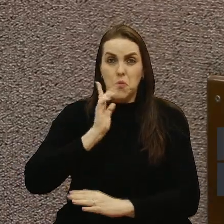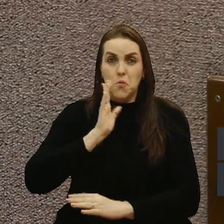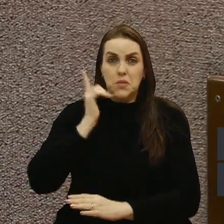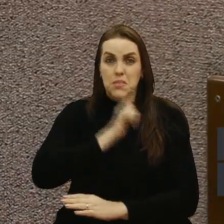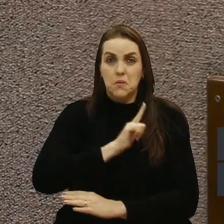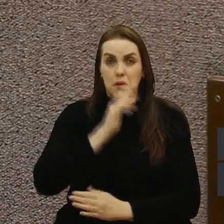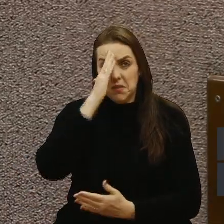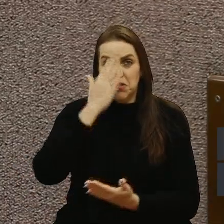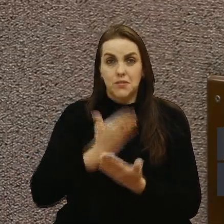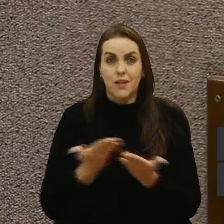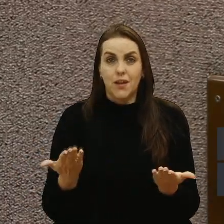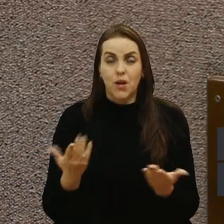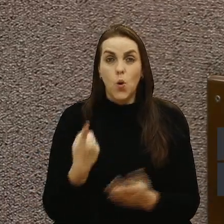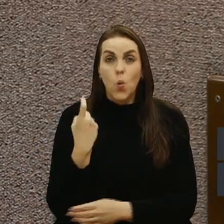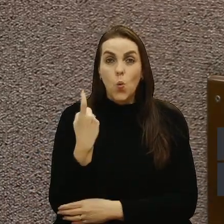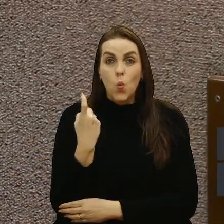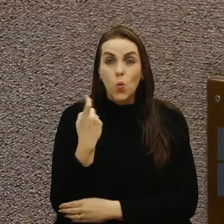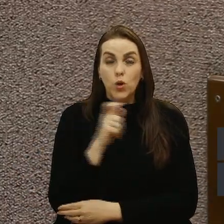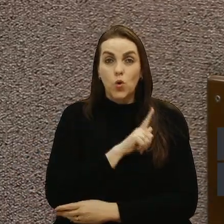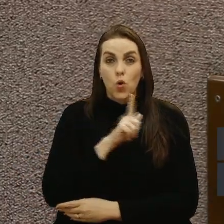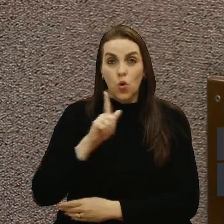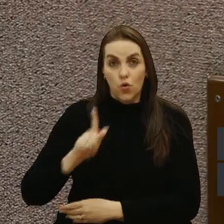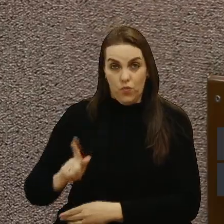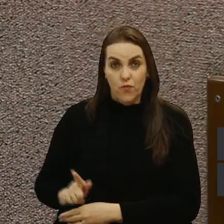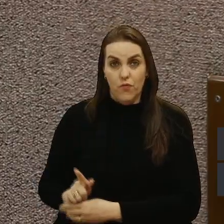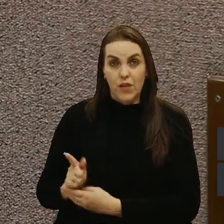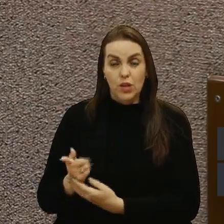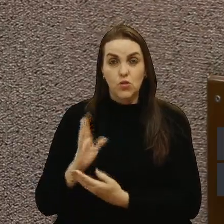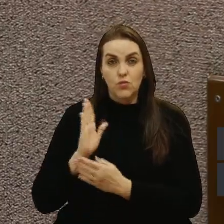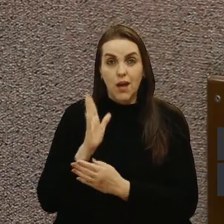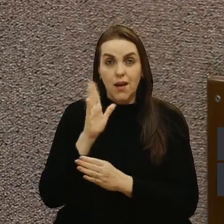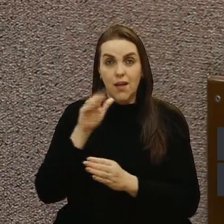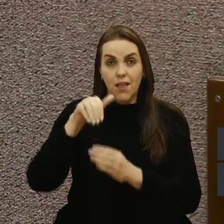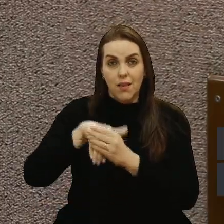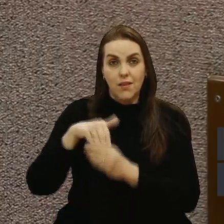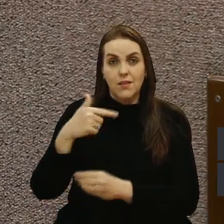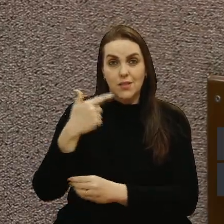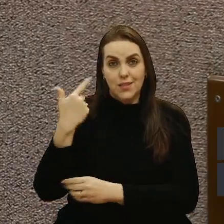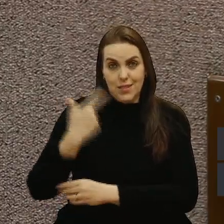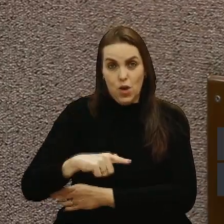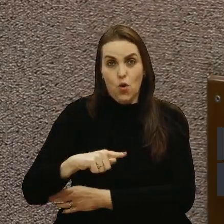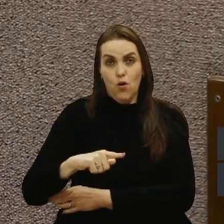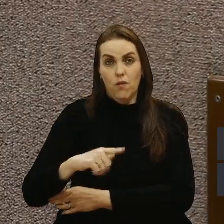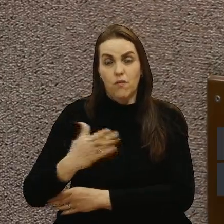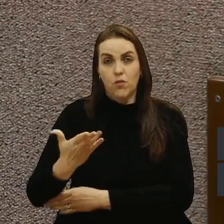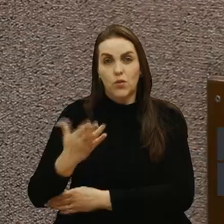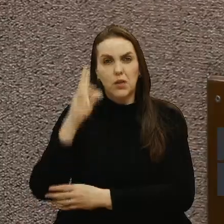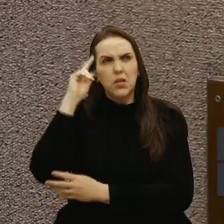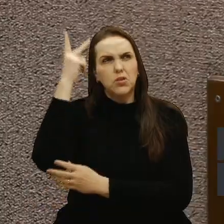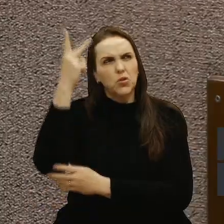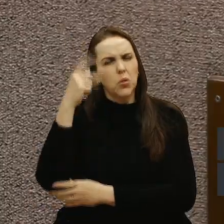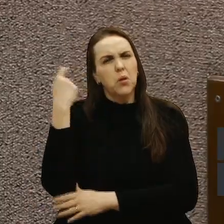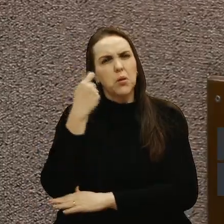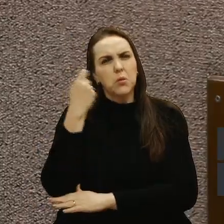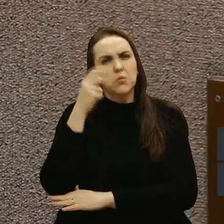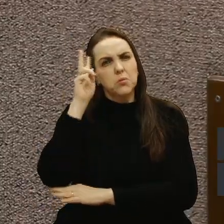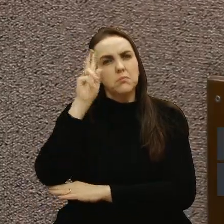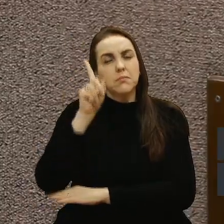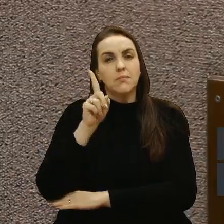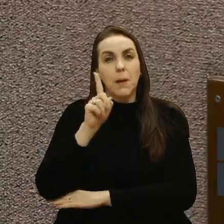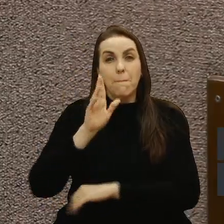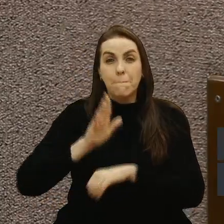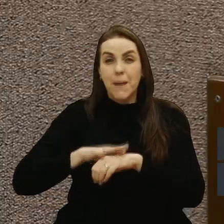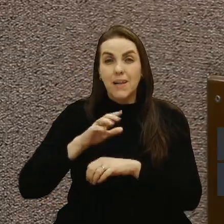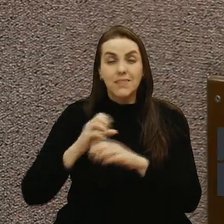governador reeleito no Rio Grande do Sul, da história que eu me lembre, né? E o governador que mais criou problemas para o